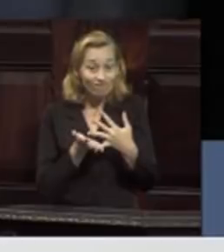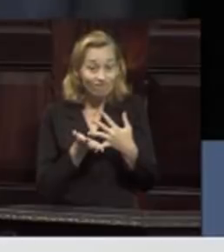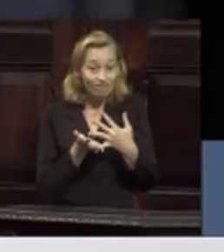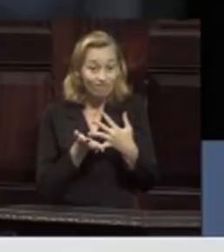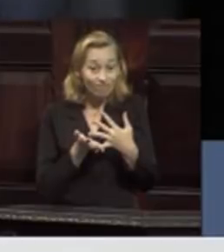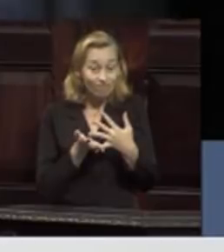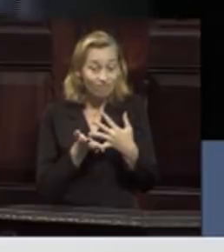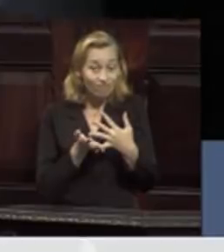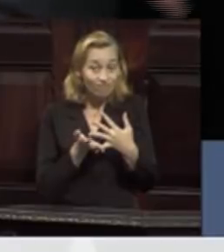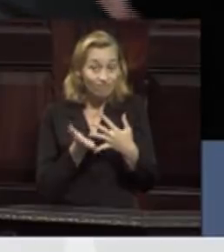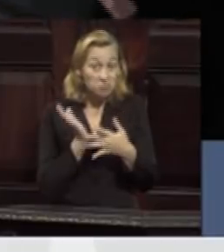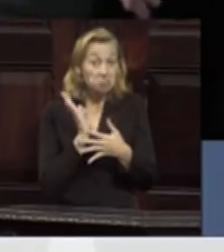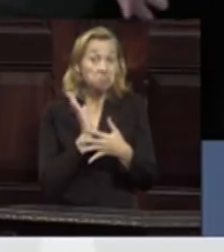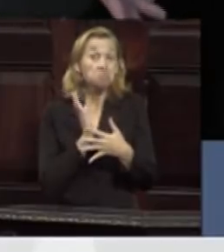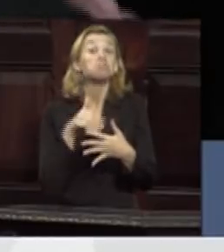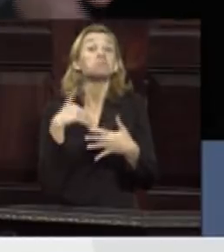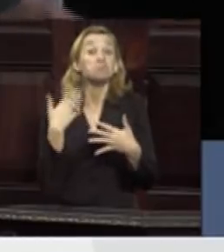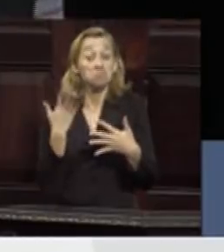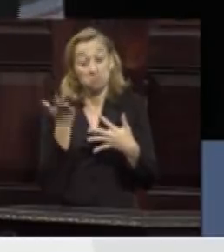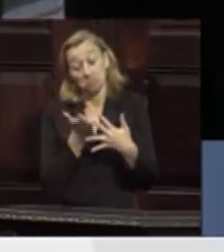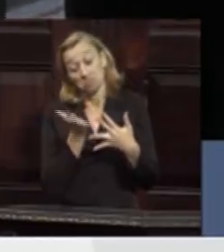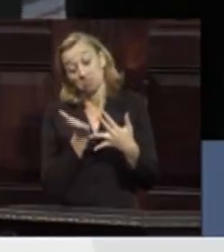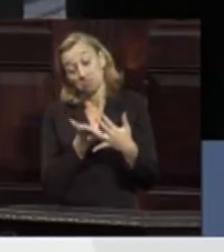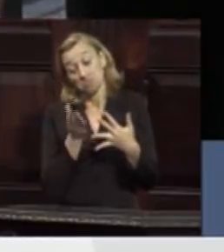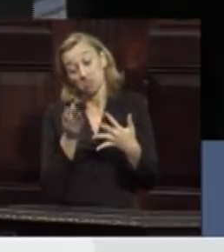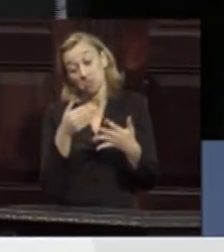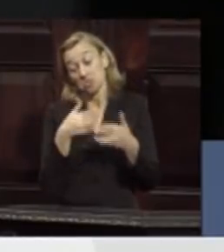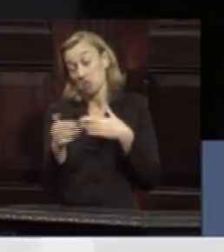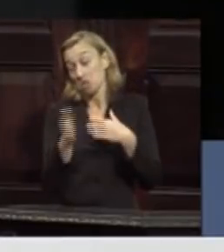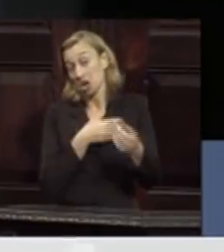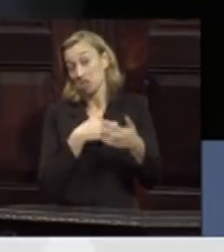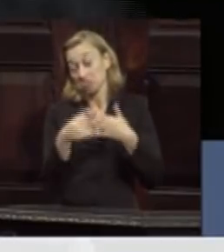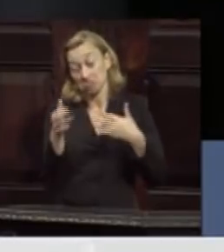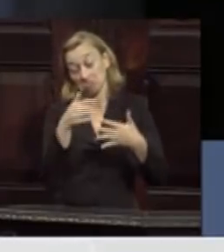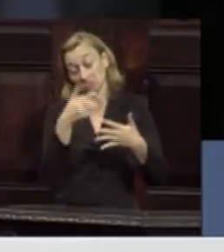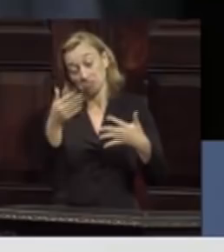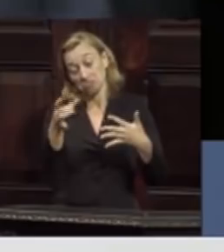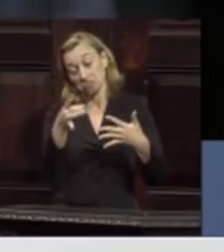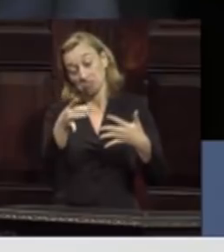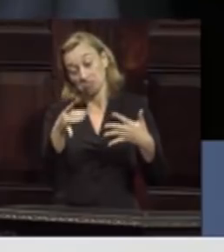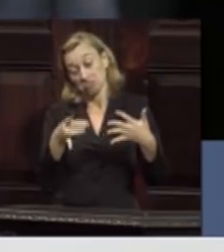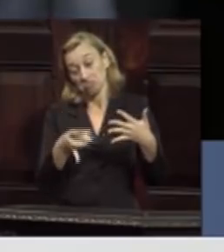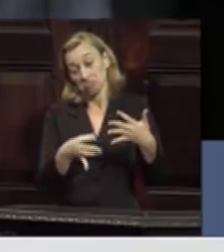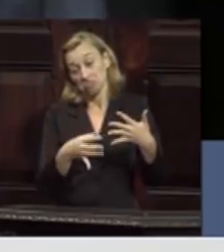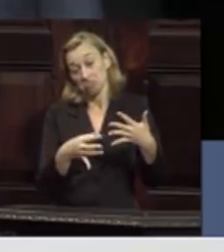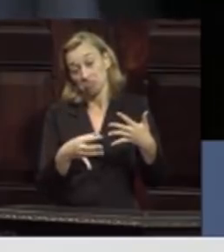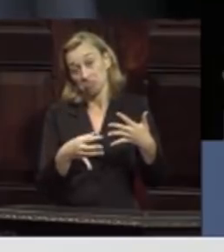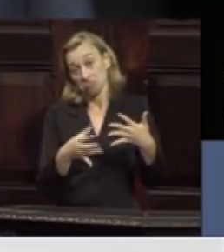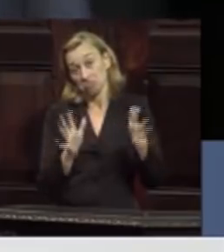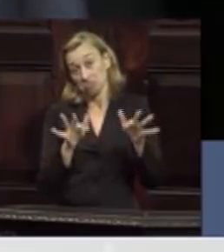E o parcelamento, qualquer que seja, vai ser